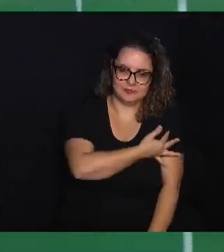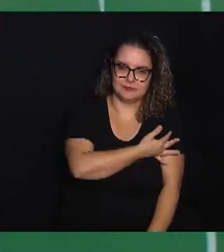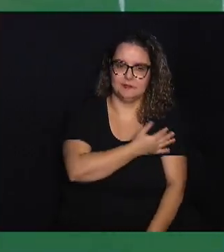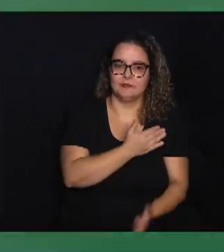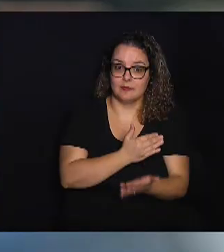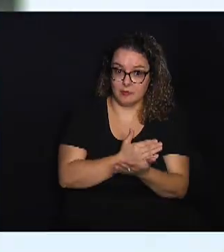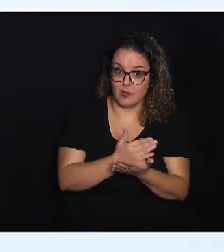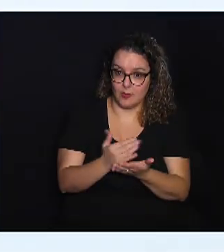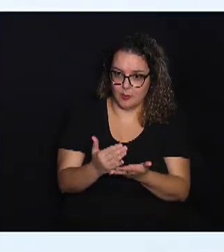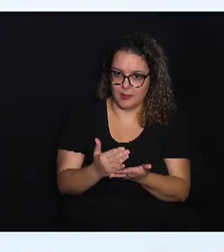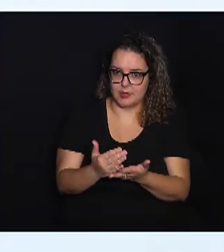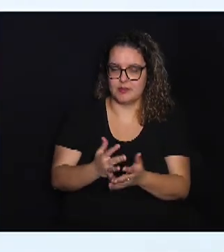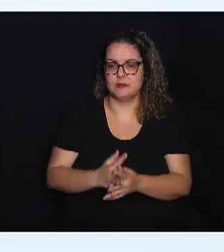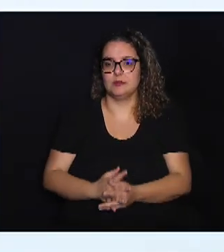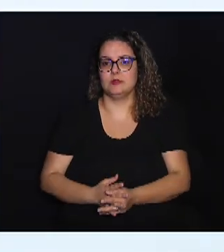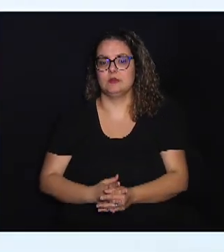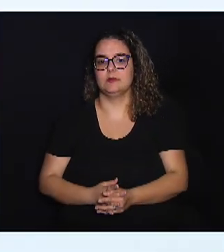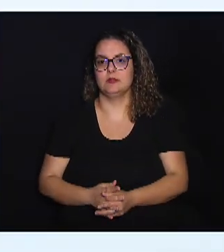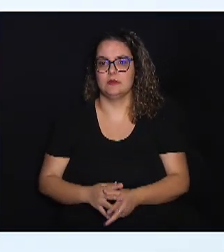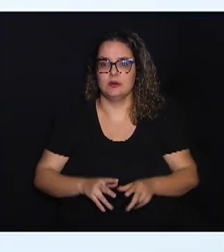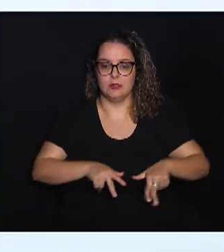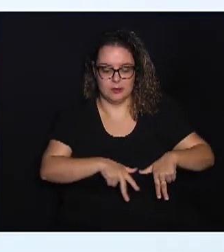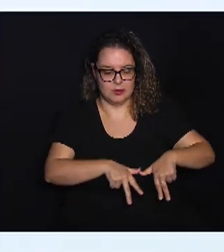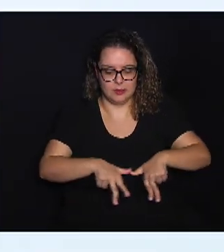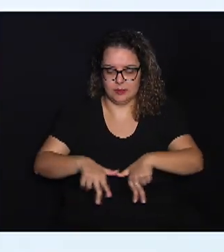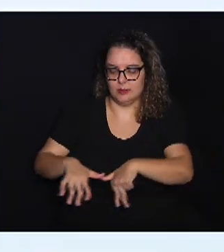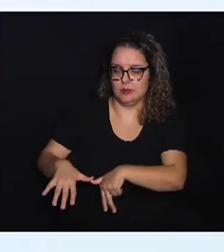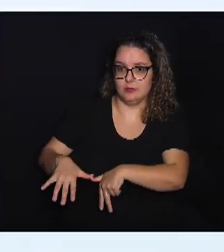iniciais, a gente vai de mão dada com o aluno.